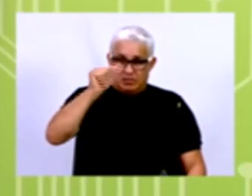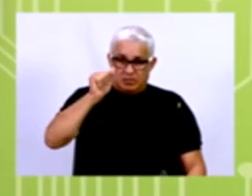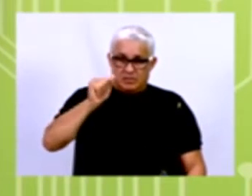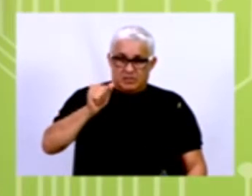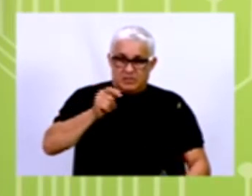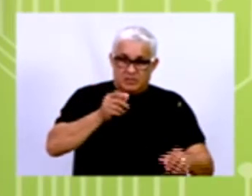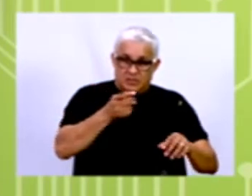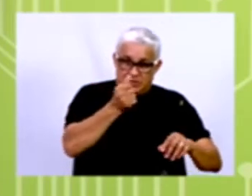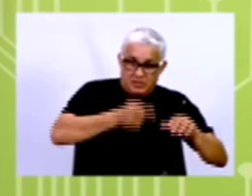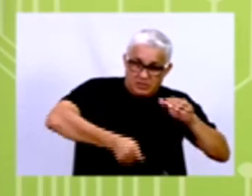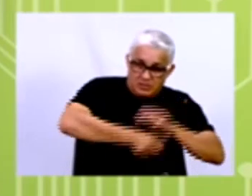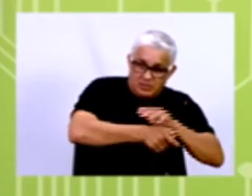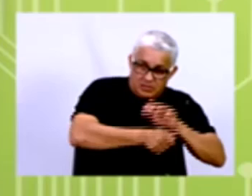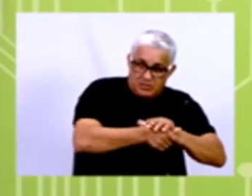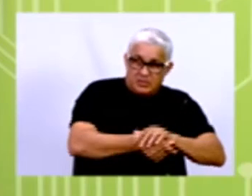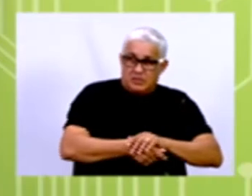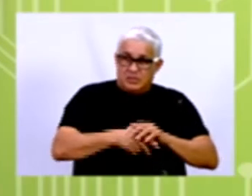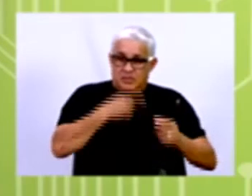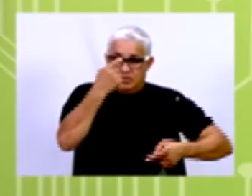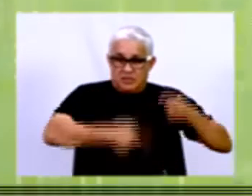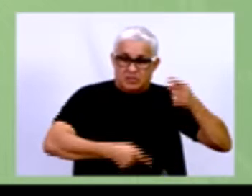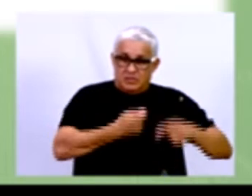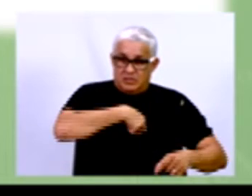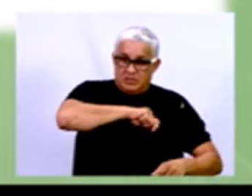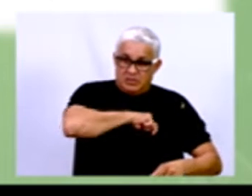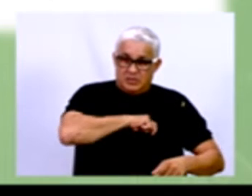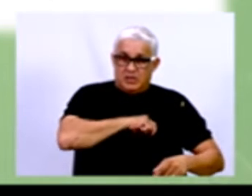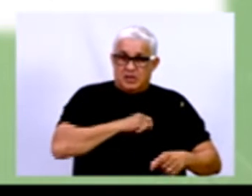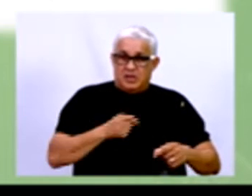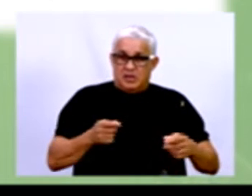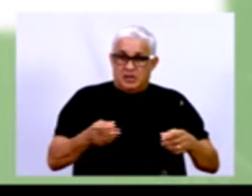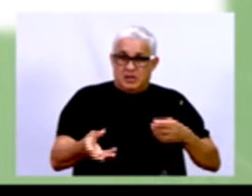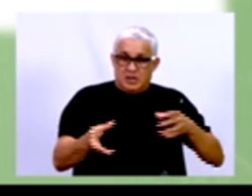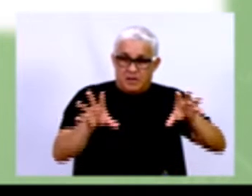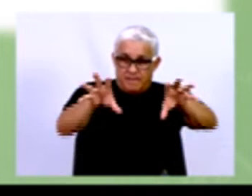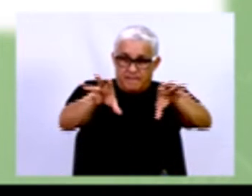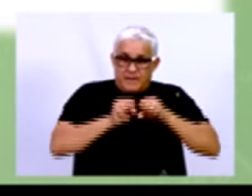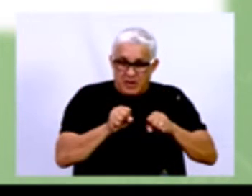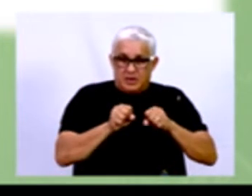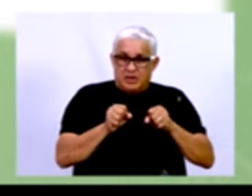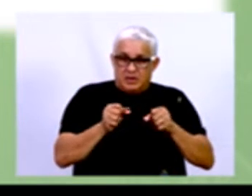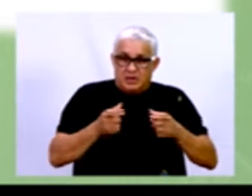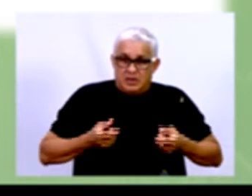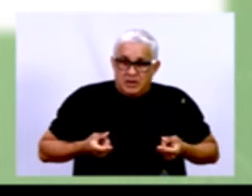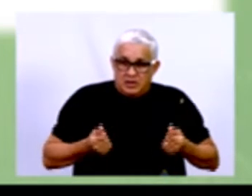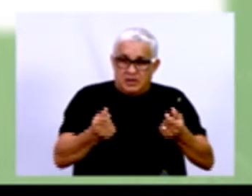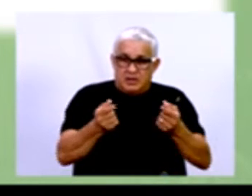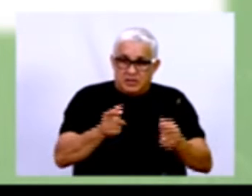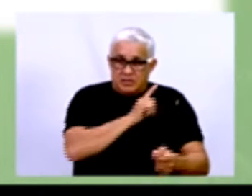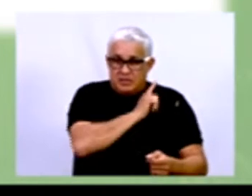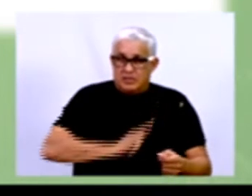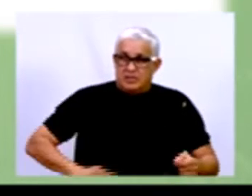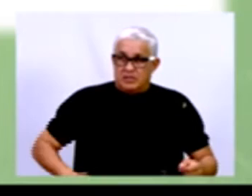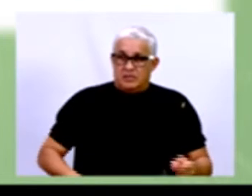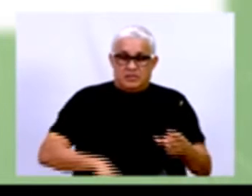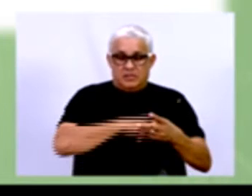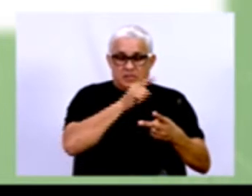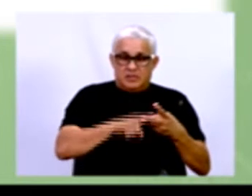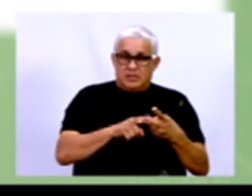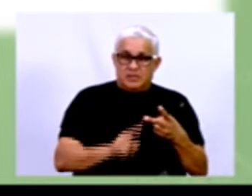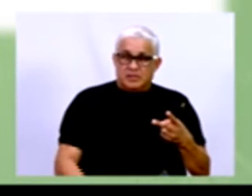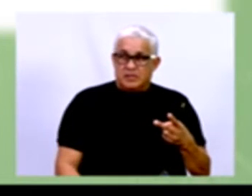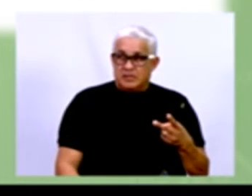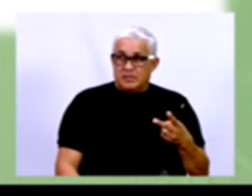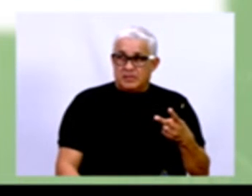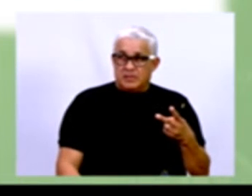arrecadação e gasto de governo, ok? O segundo instrumento de política econômica importante que o Keynes vai trabalhar é a